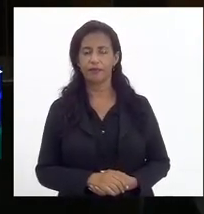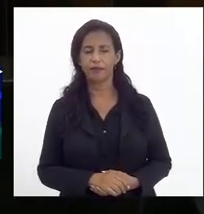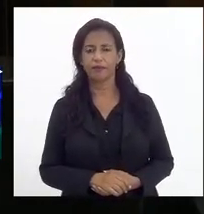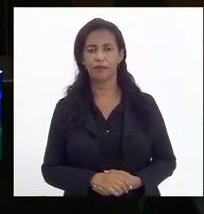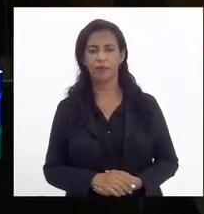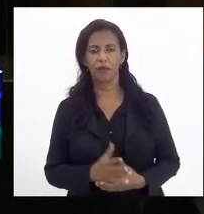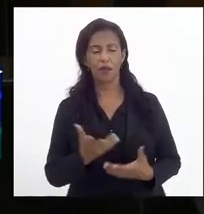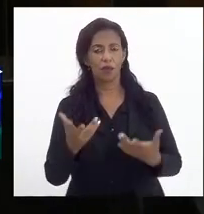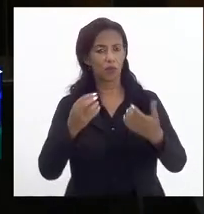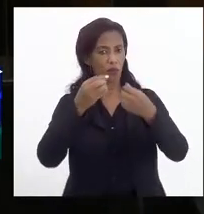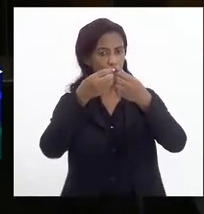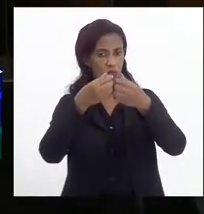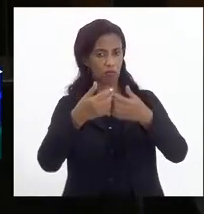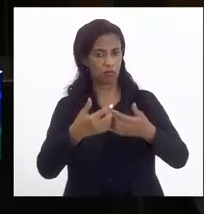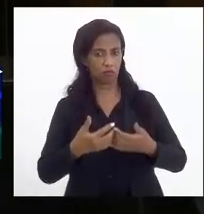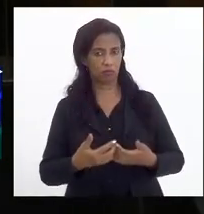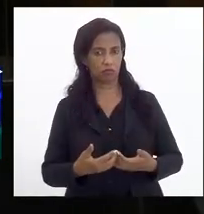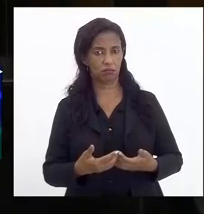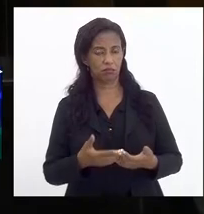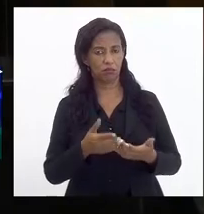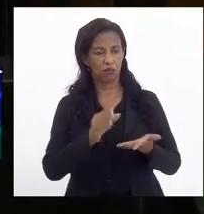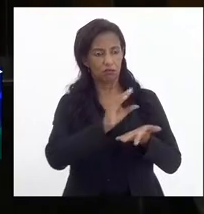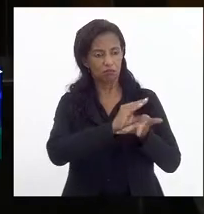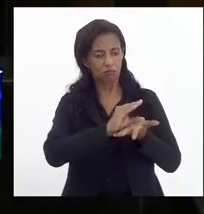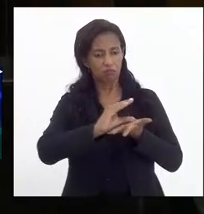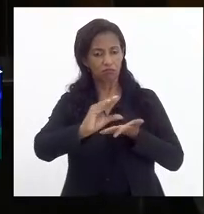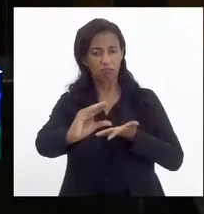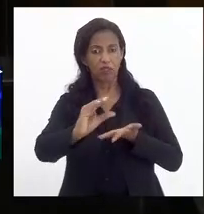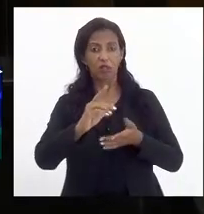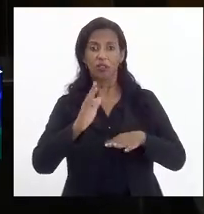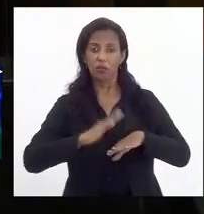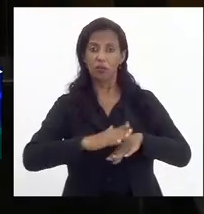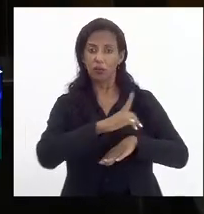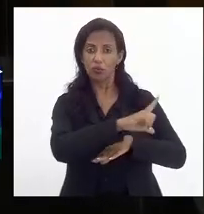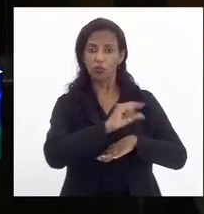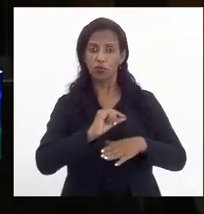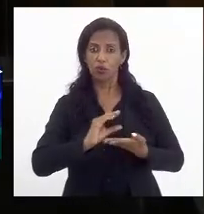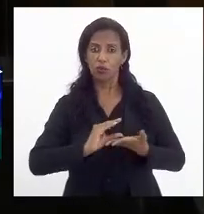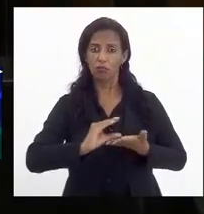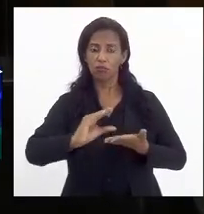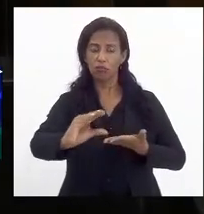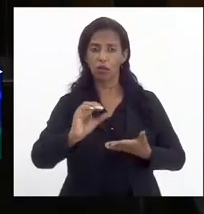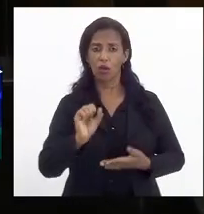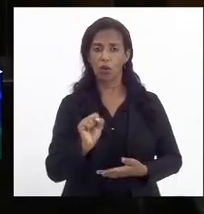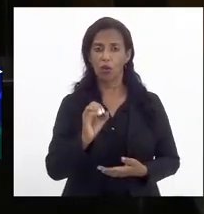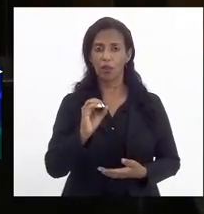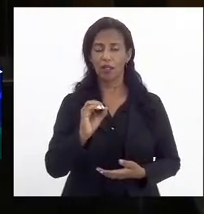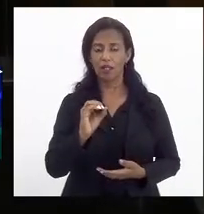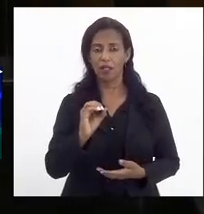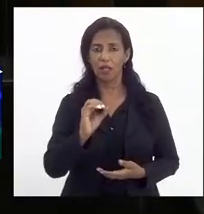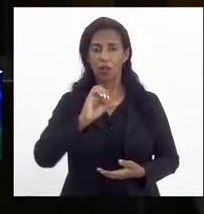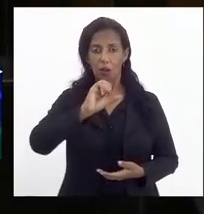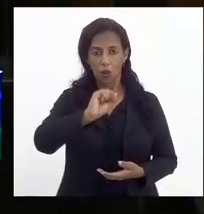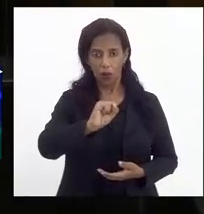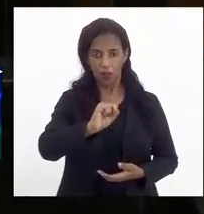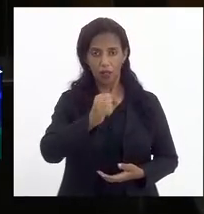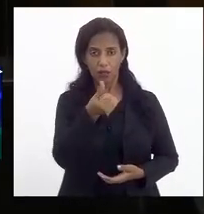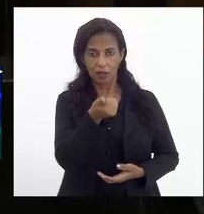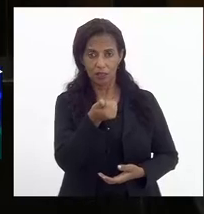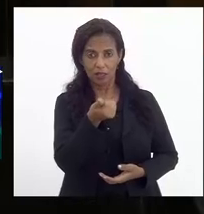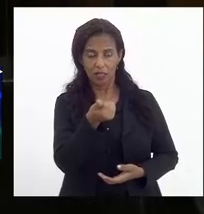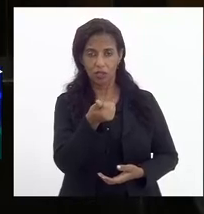e definidas a destinação foi definida a destinação de oitenta e Seis por cento desse